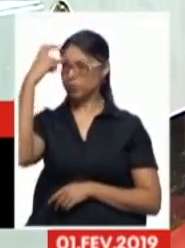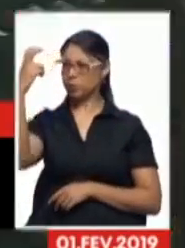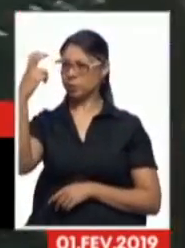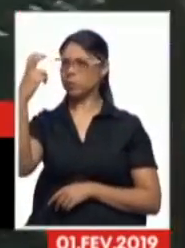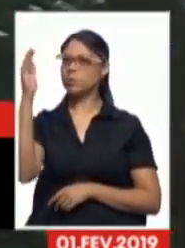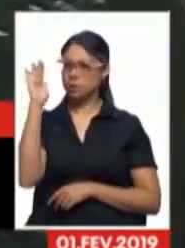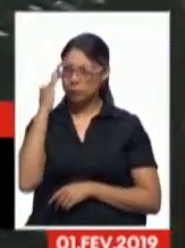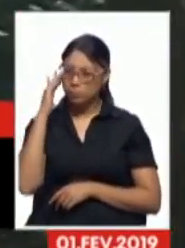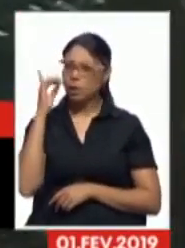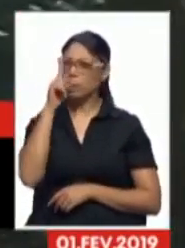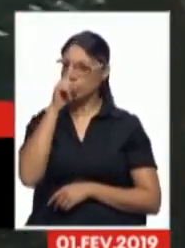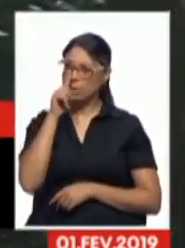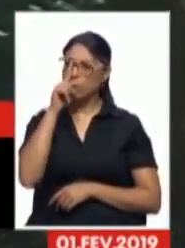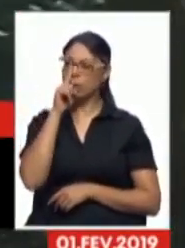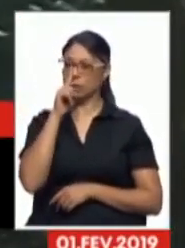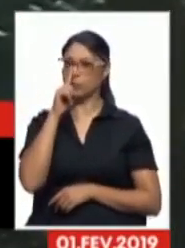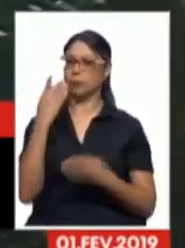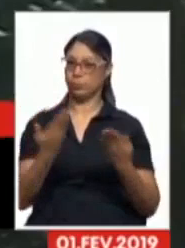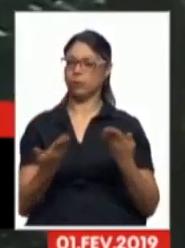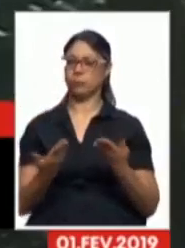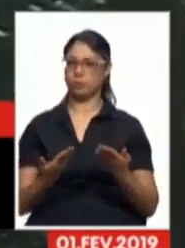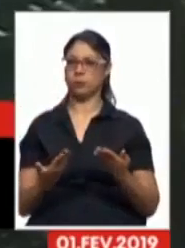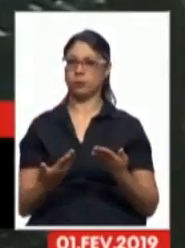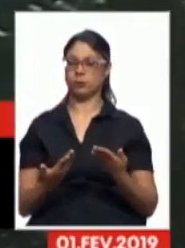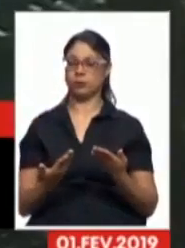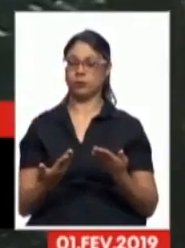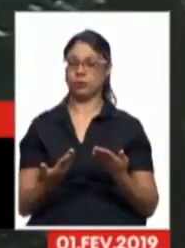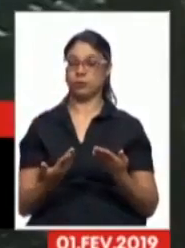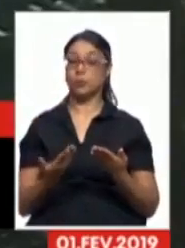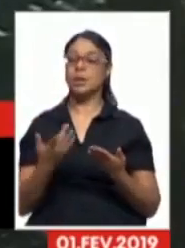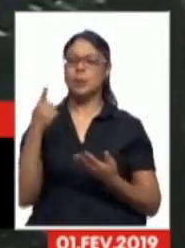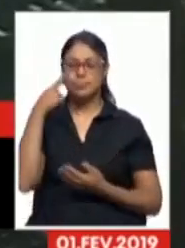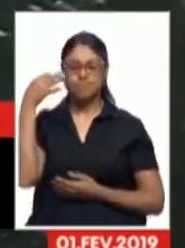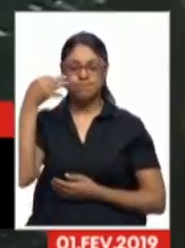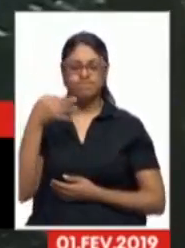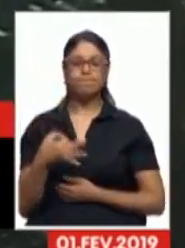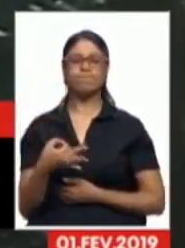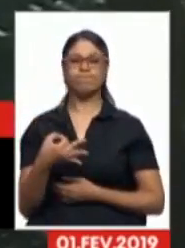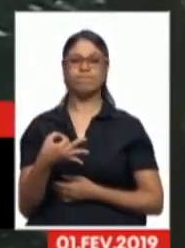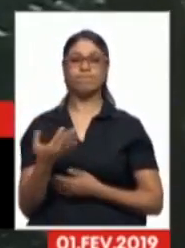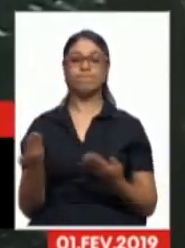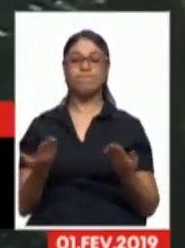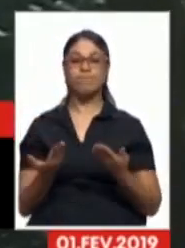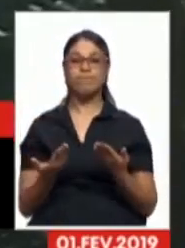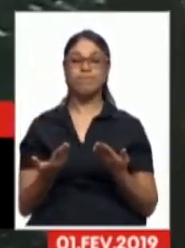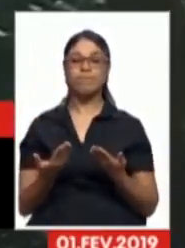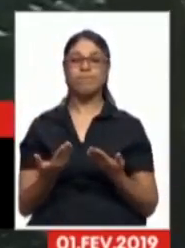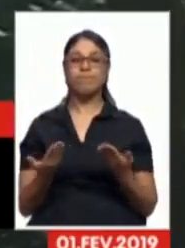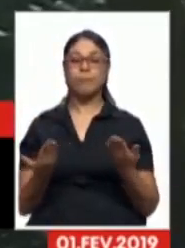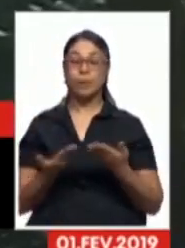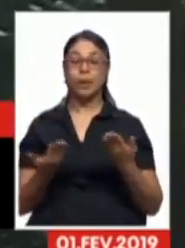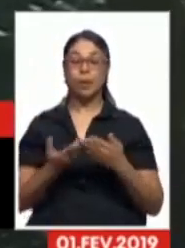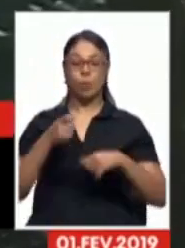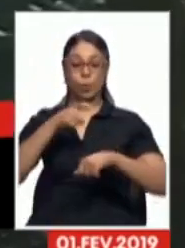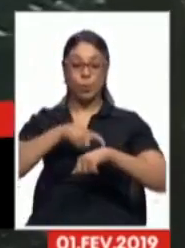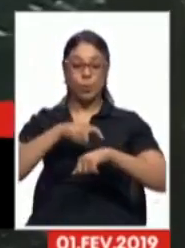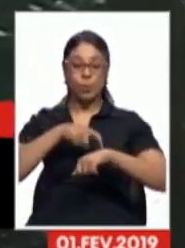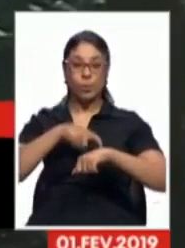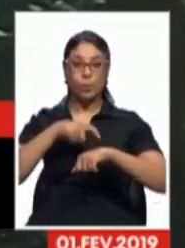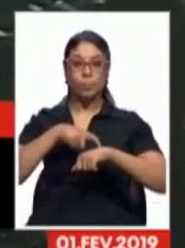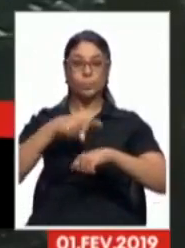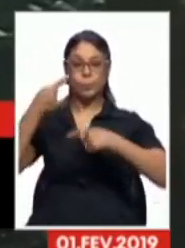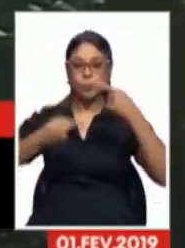dos fatos. E tenham certeza que este será o período político